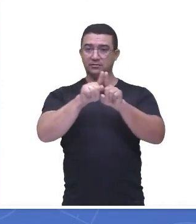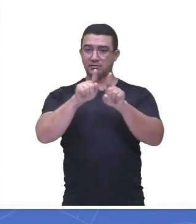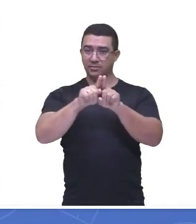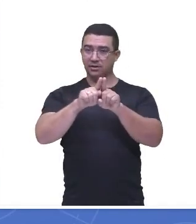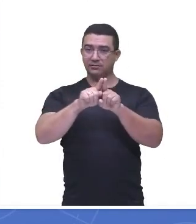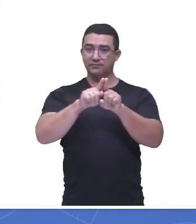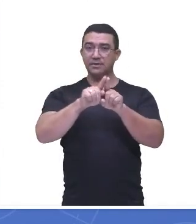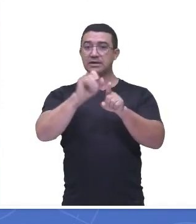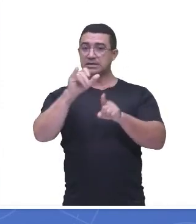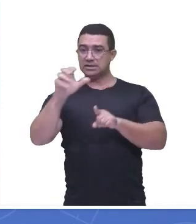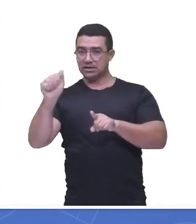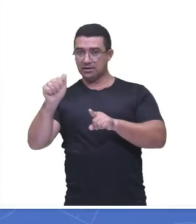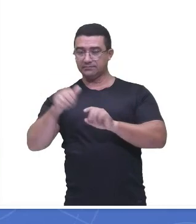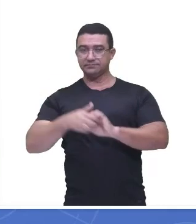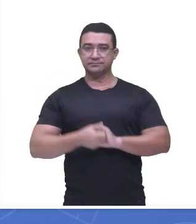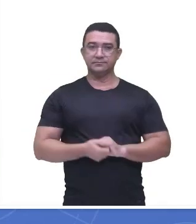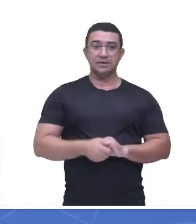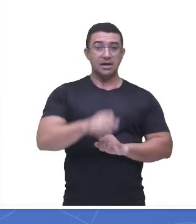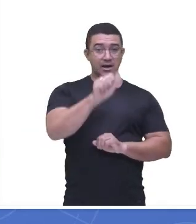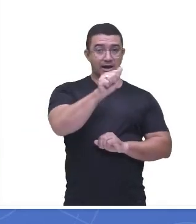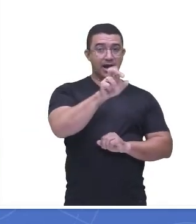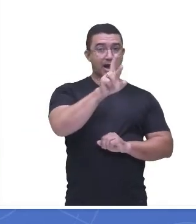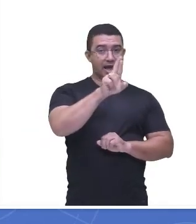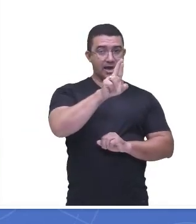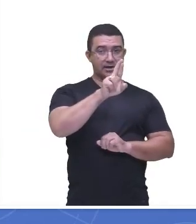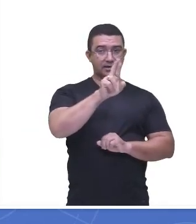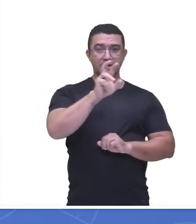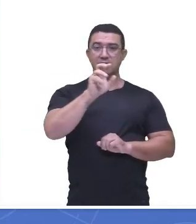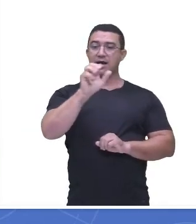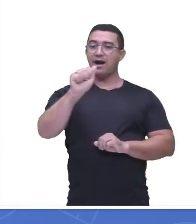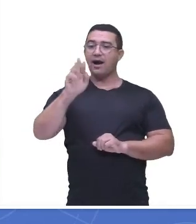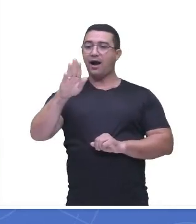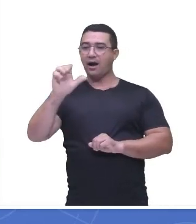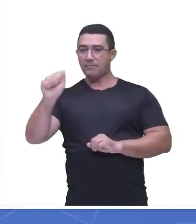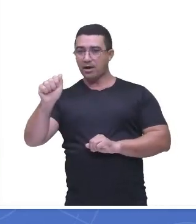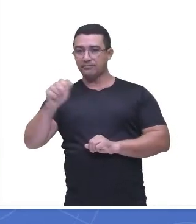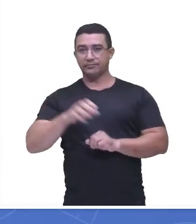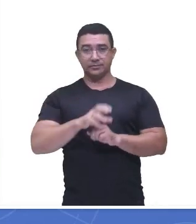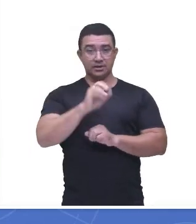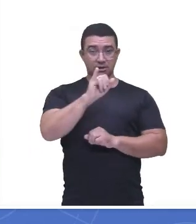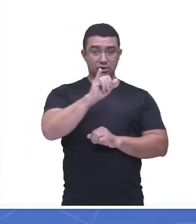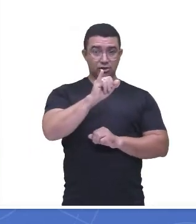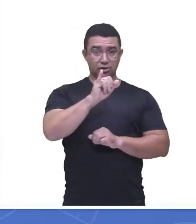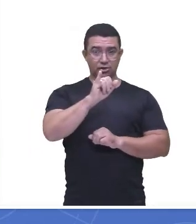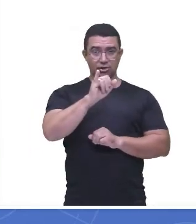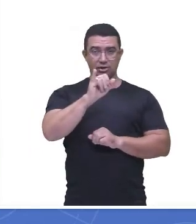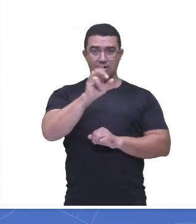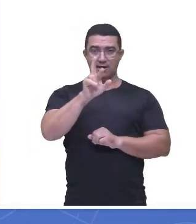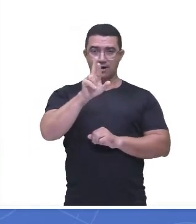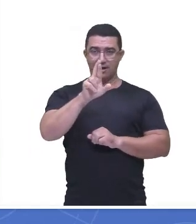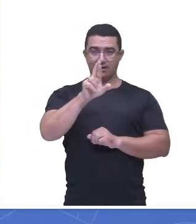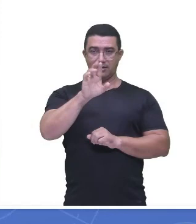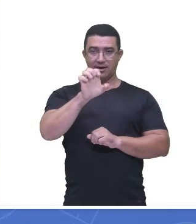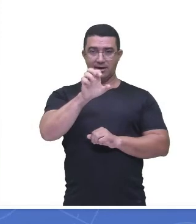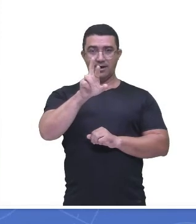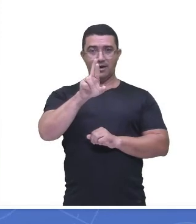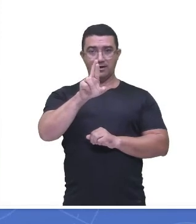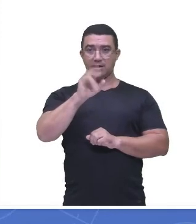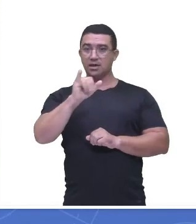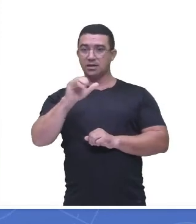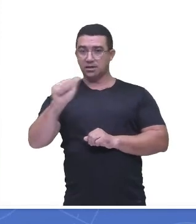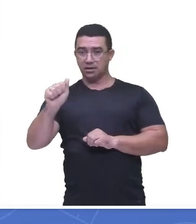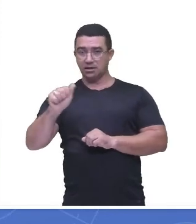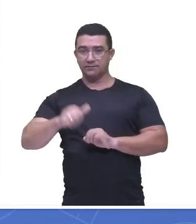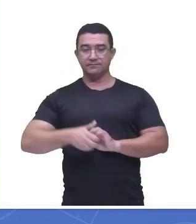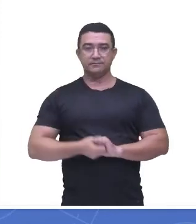e ia para a segunda e terceira conjugação, r, r, ok? Claro, eu estou dando só a primeira pessoa do singular, o